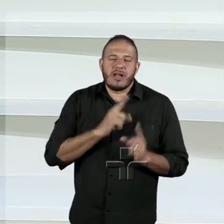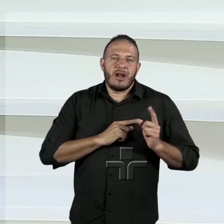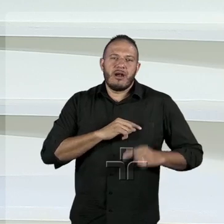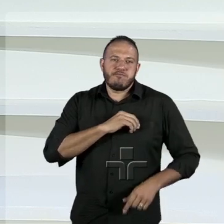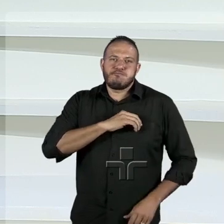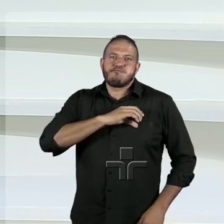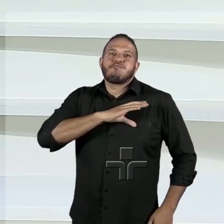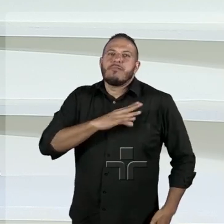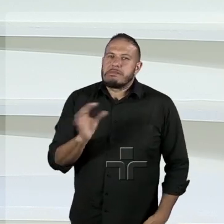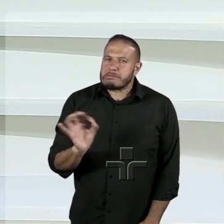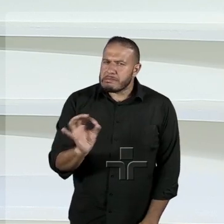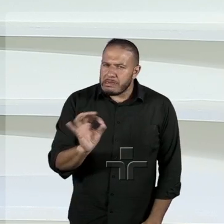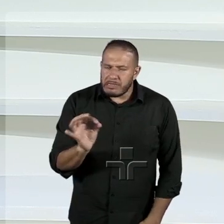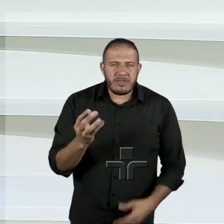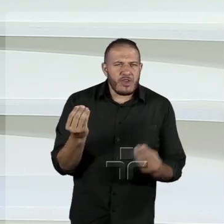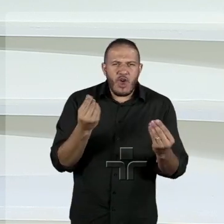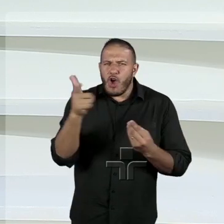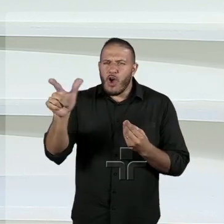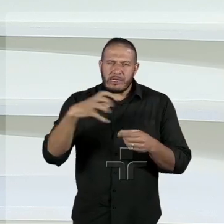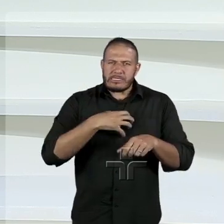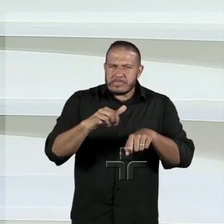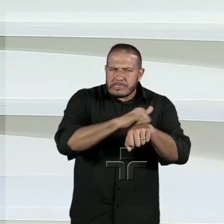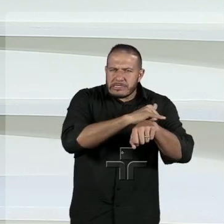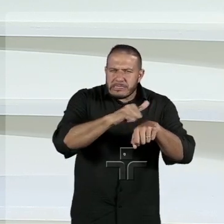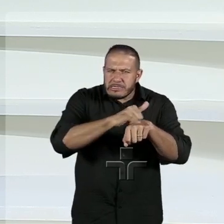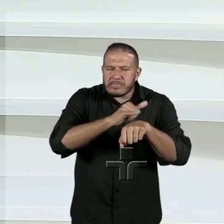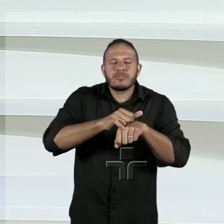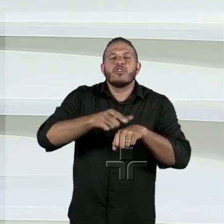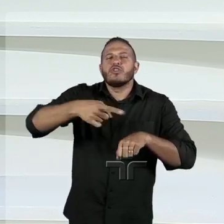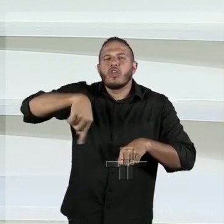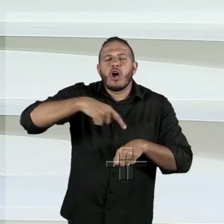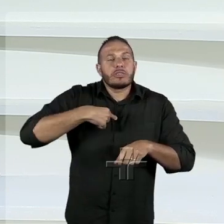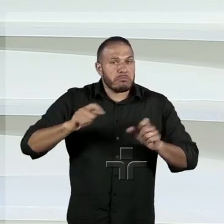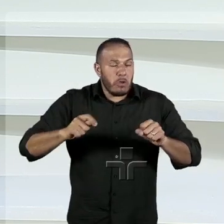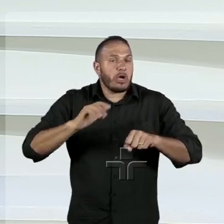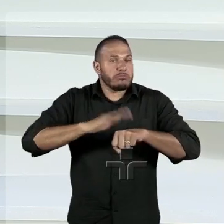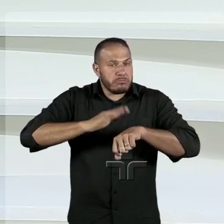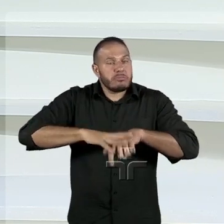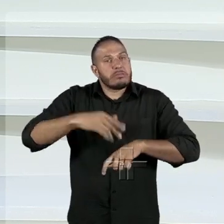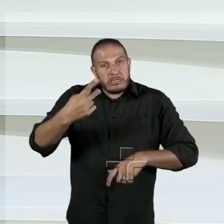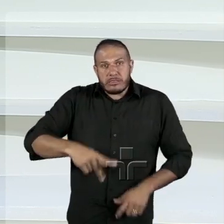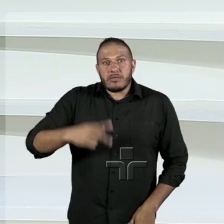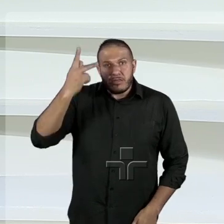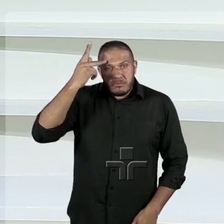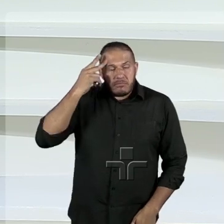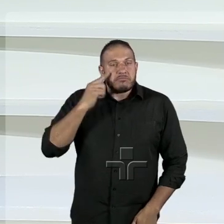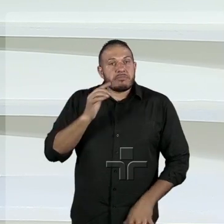E que outros mecanismos nós teríamos em São Paulo para